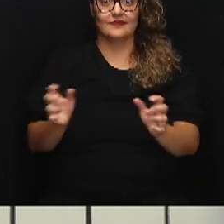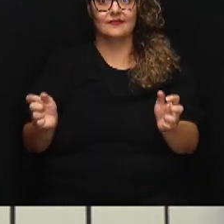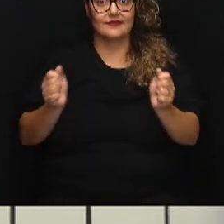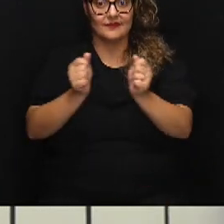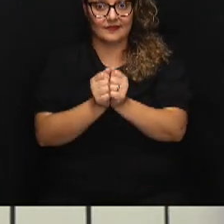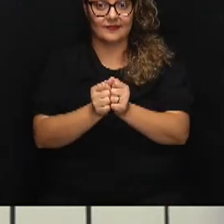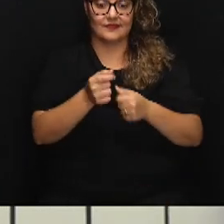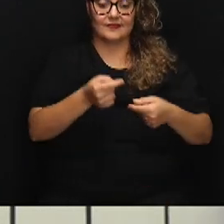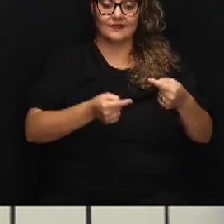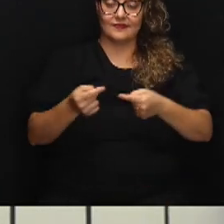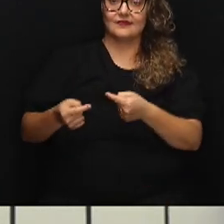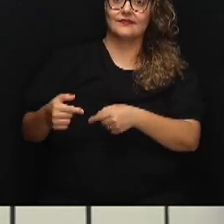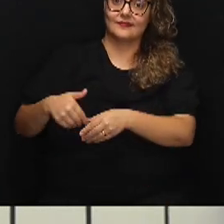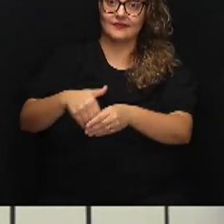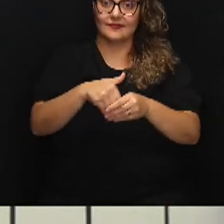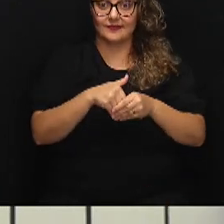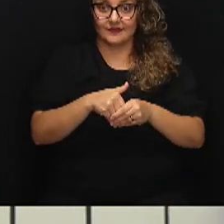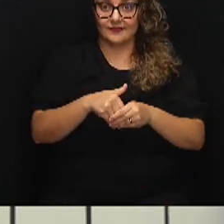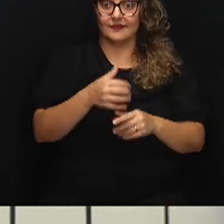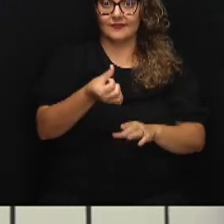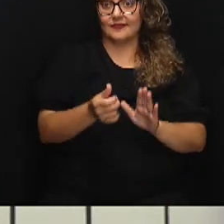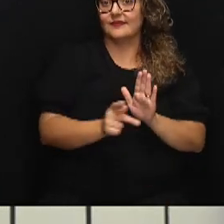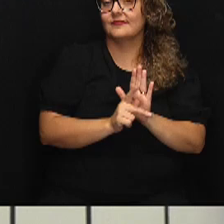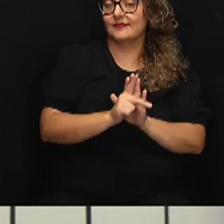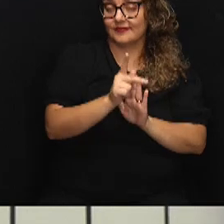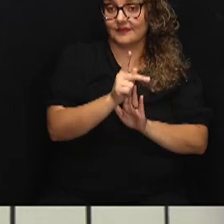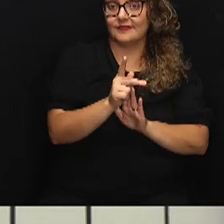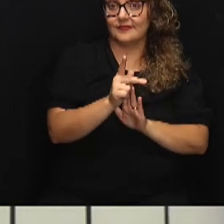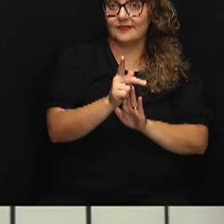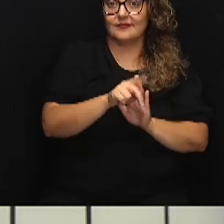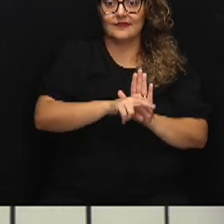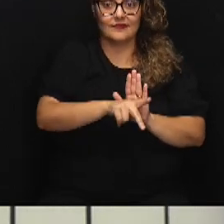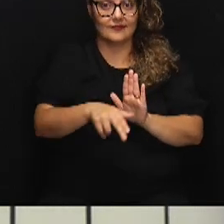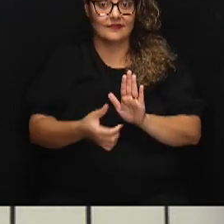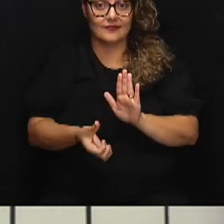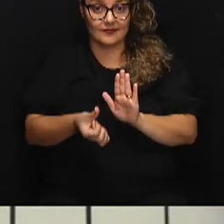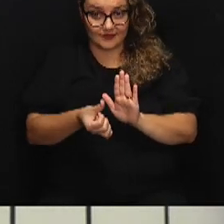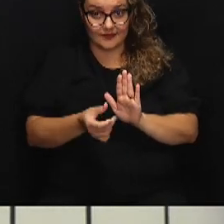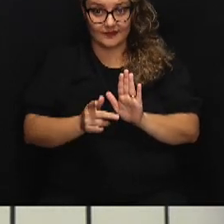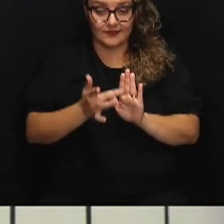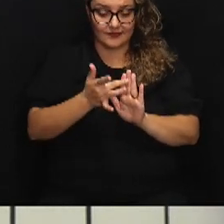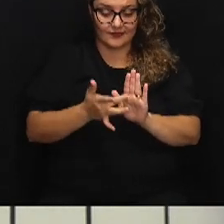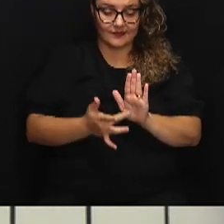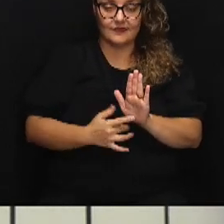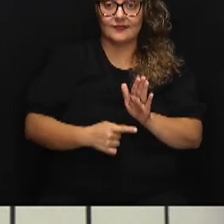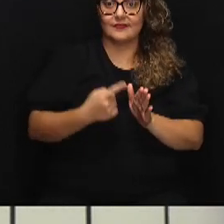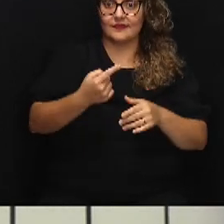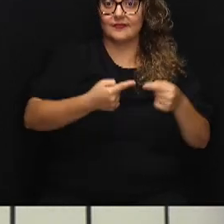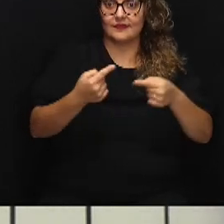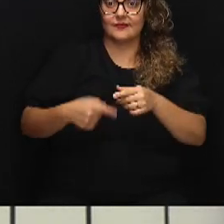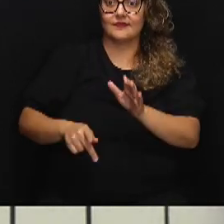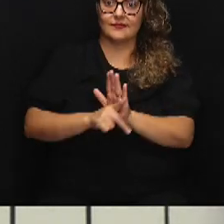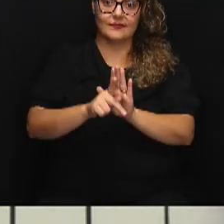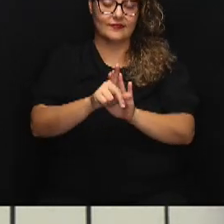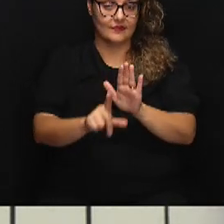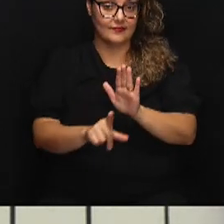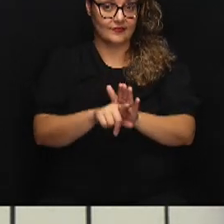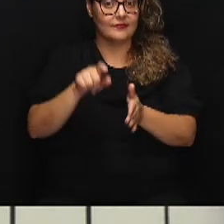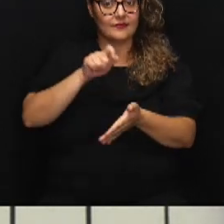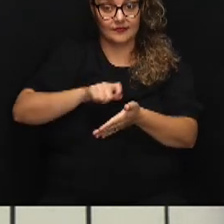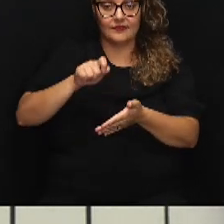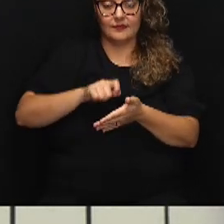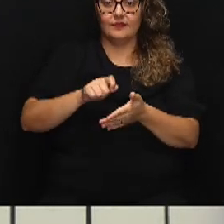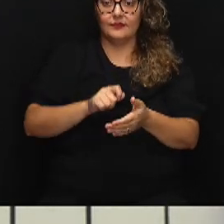para discutir e votar 6 projetos. Entre eles está, em primeira análise, projeto de lei de autoria do